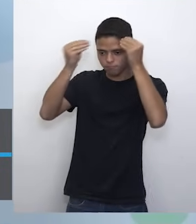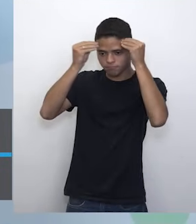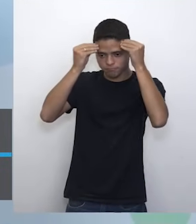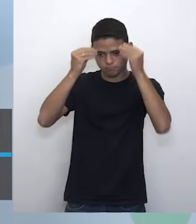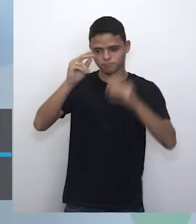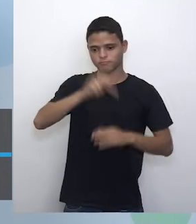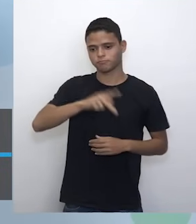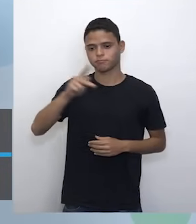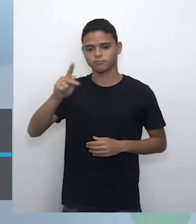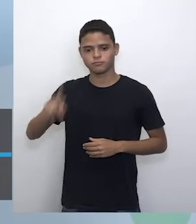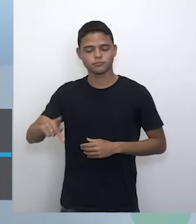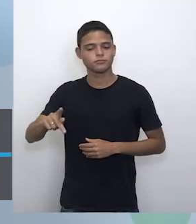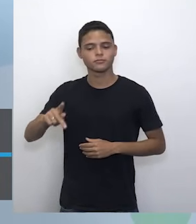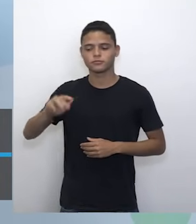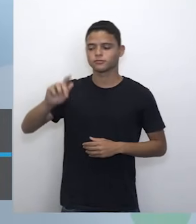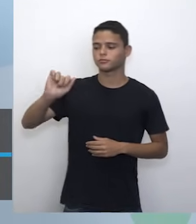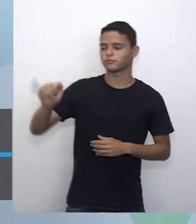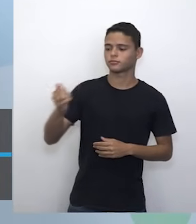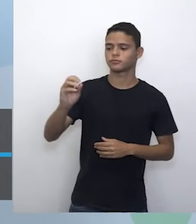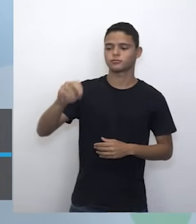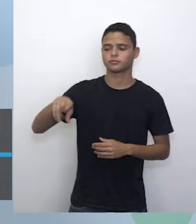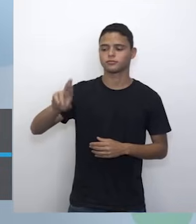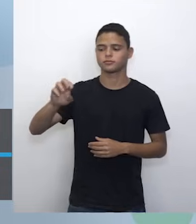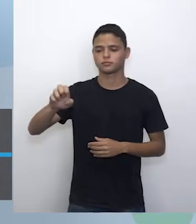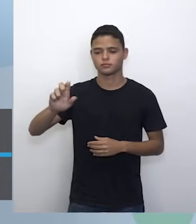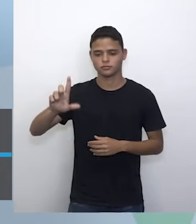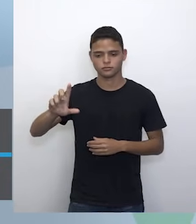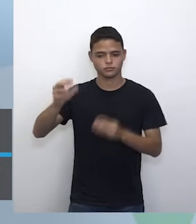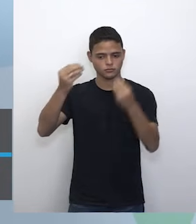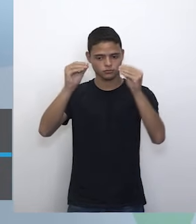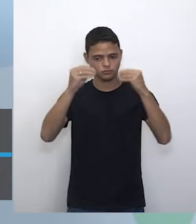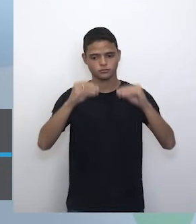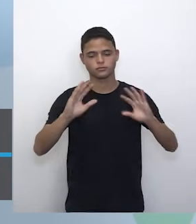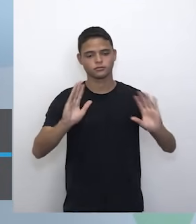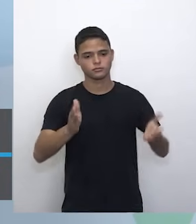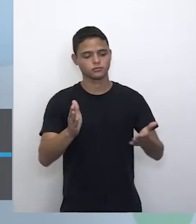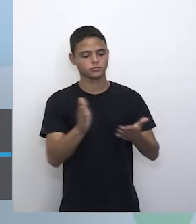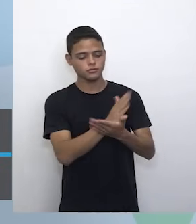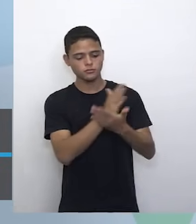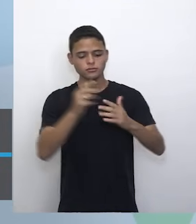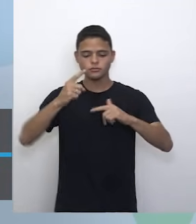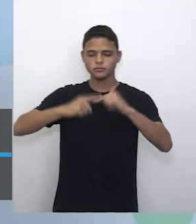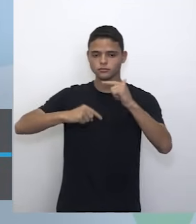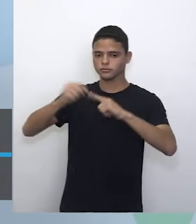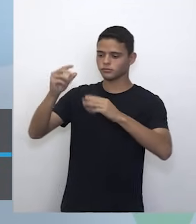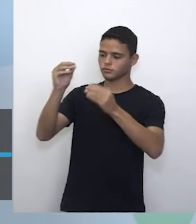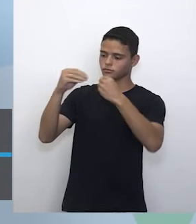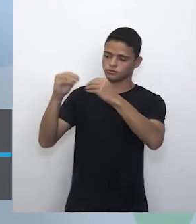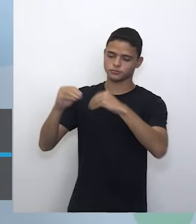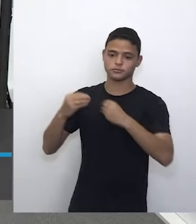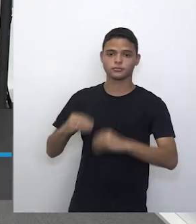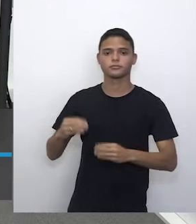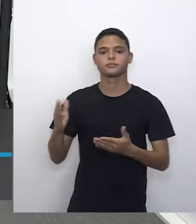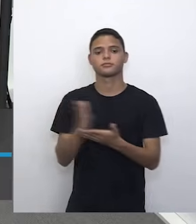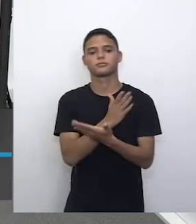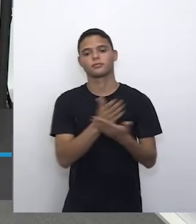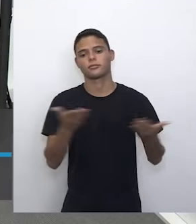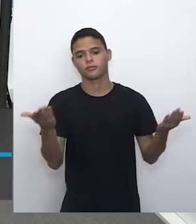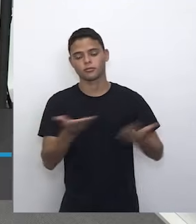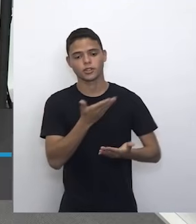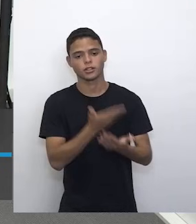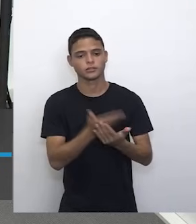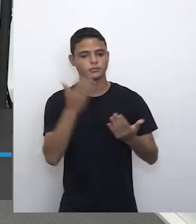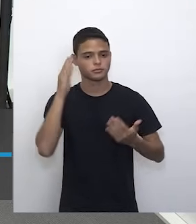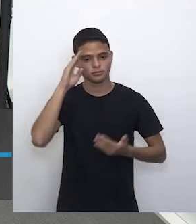logo no início da aula, né? Material aí para anotação, esse é uma das anotações importantes para a aula de hoje, certo, Edjoel? Opa,